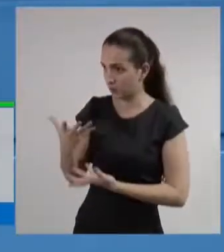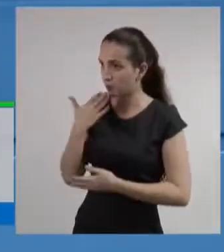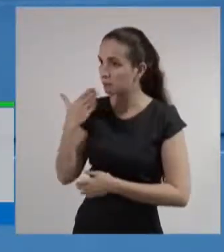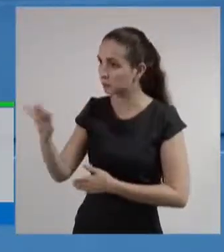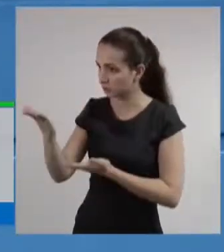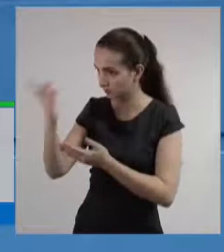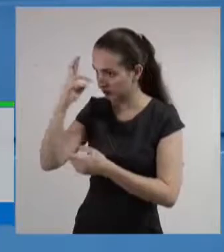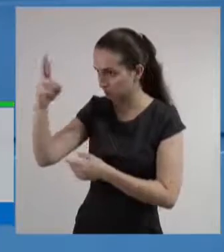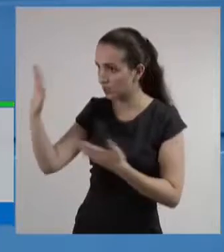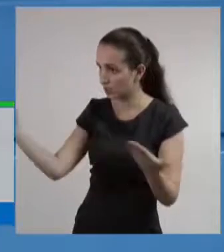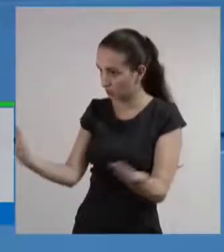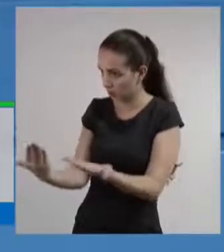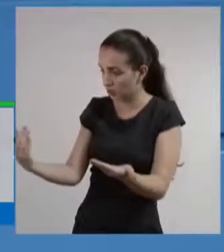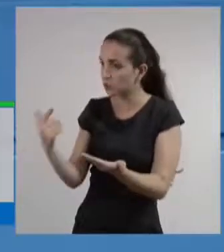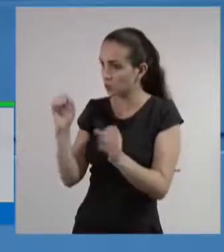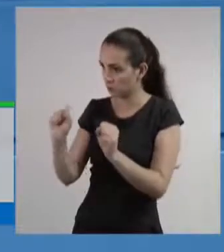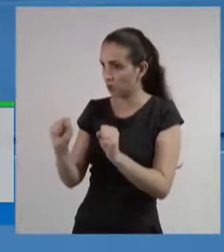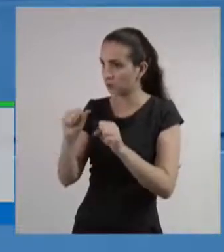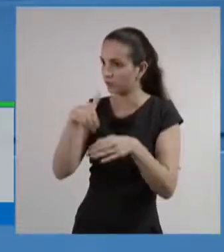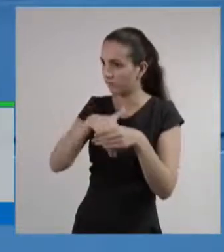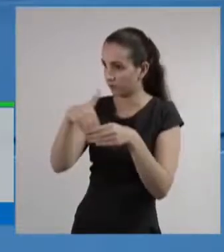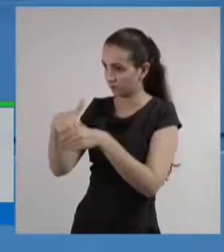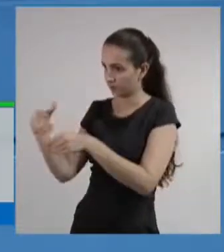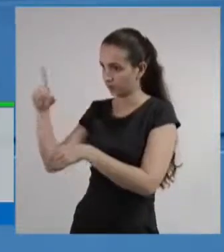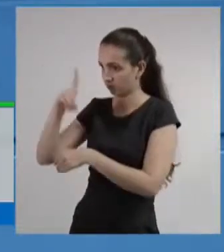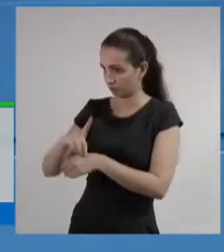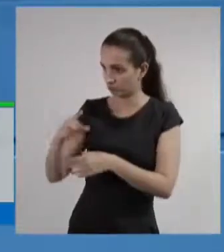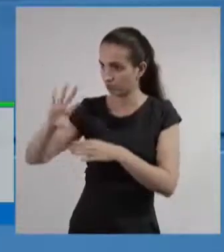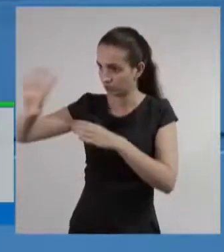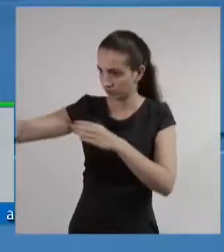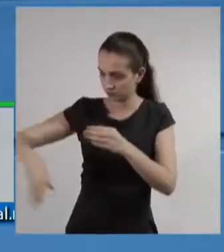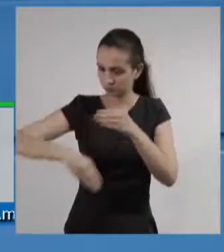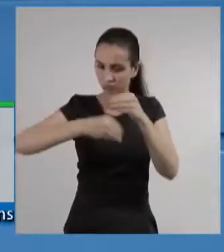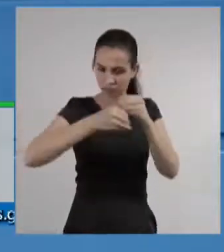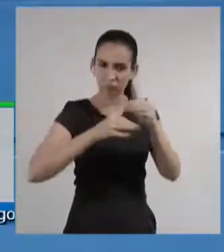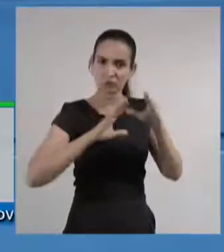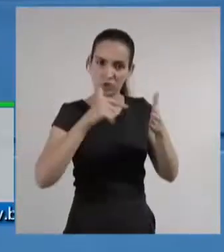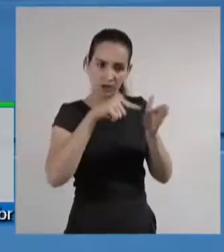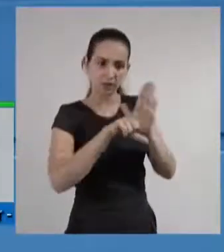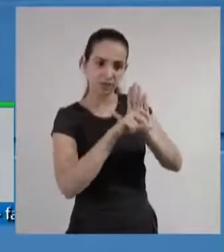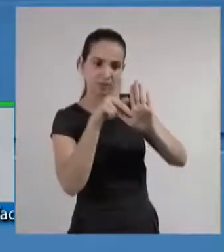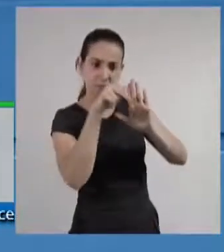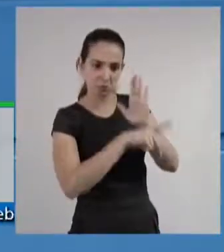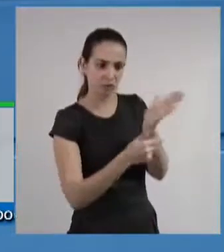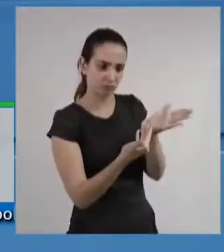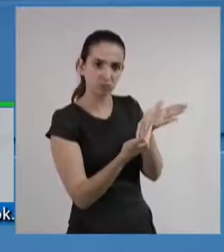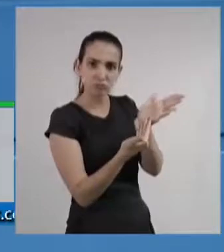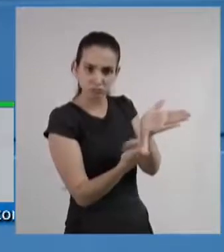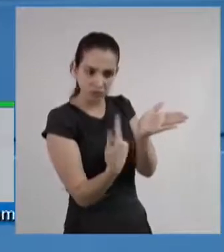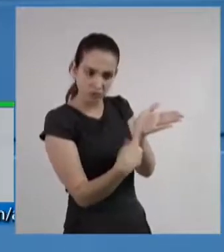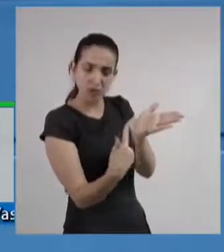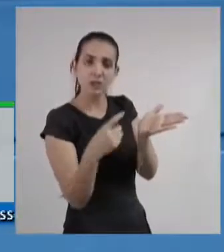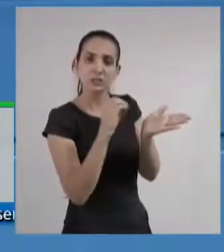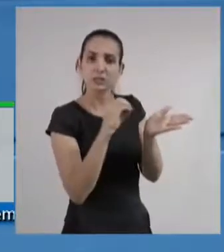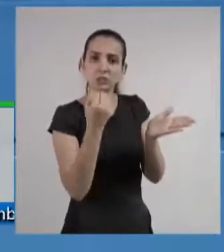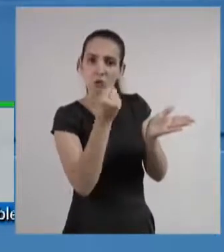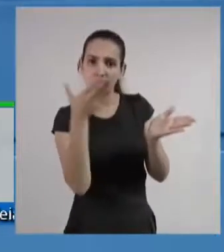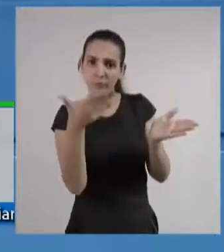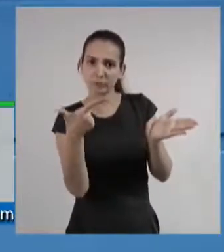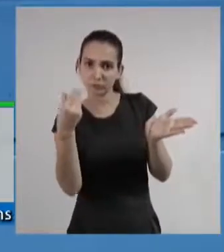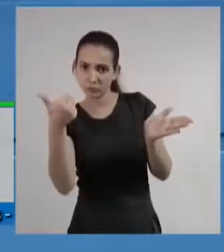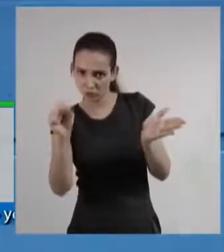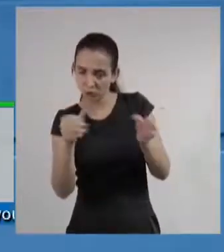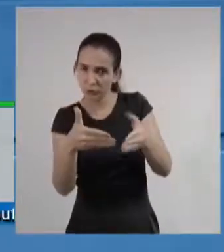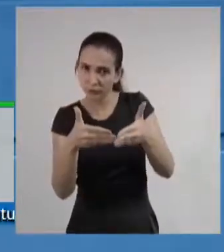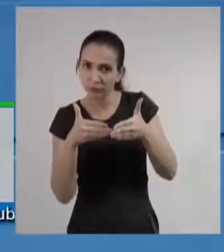Excelência que pudesse incluir na ordem do dia, já está pronto para ser votado, o projeto 008/2018, por